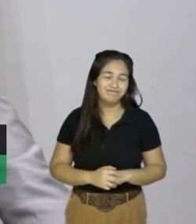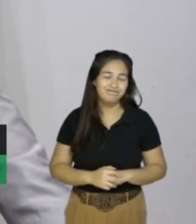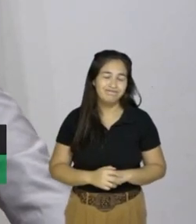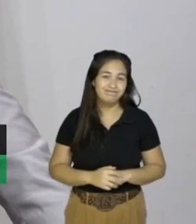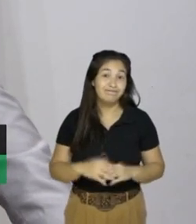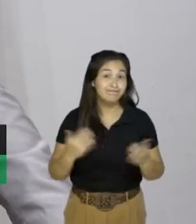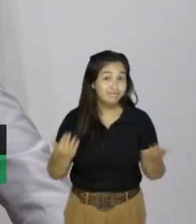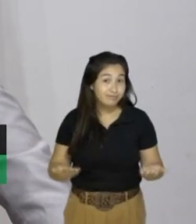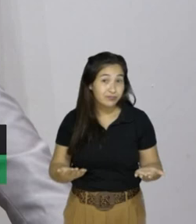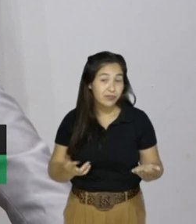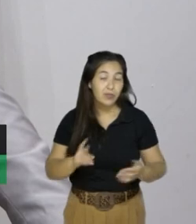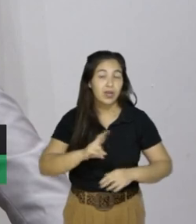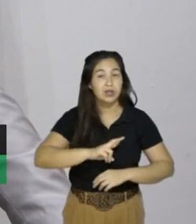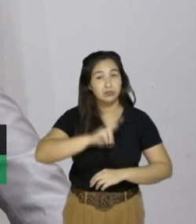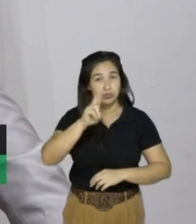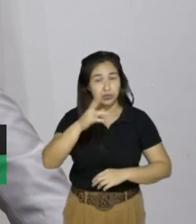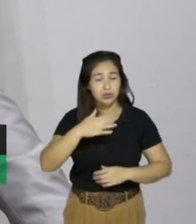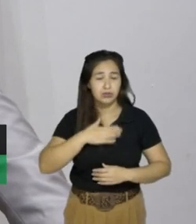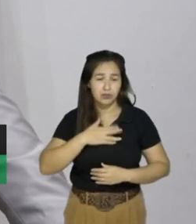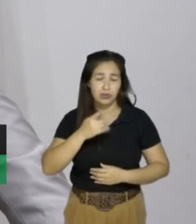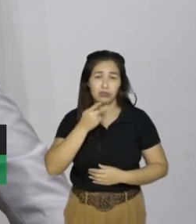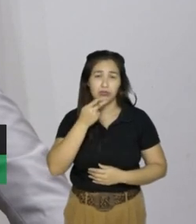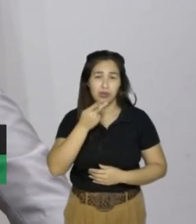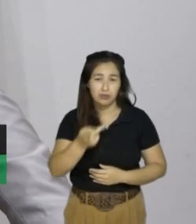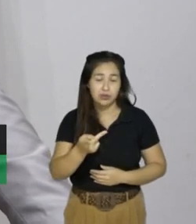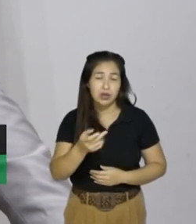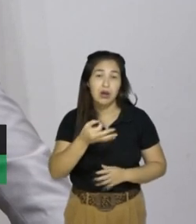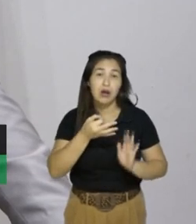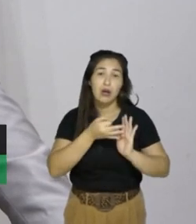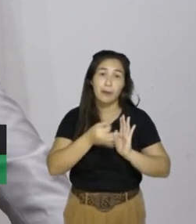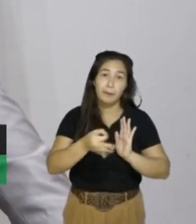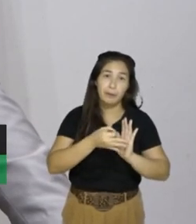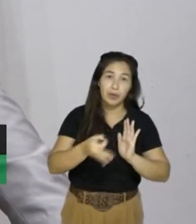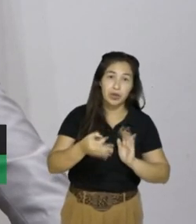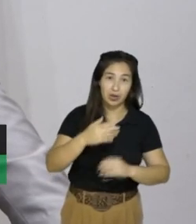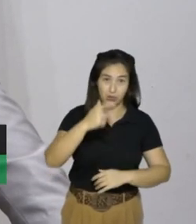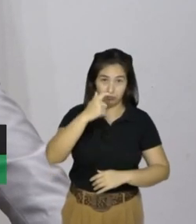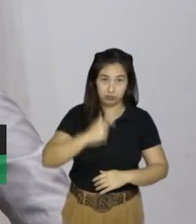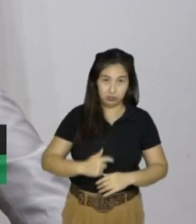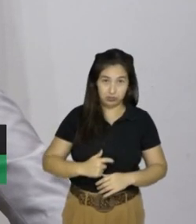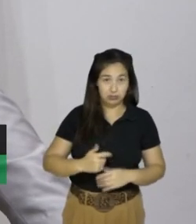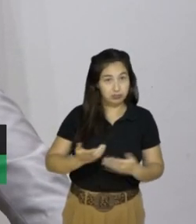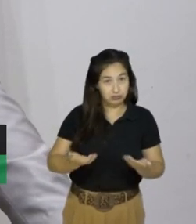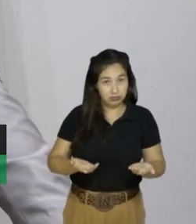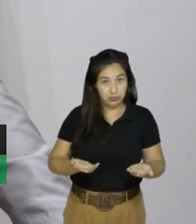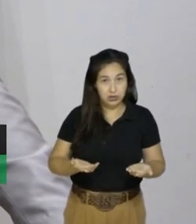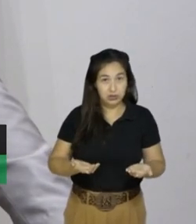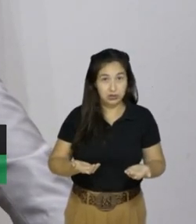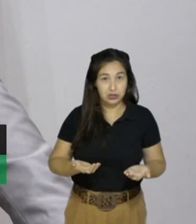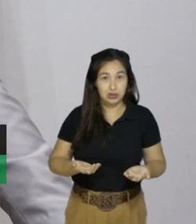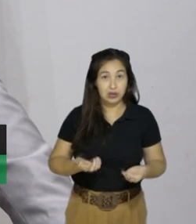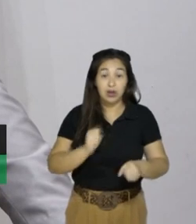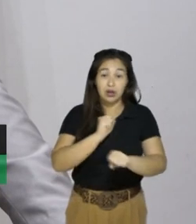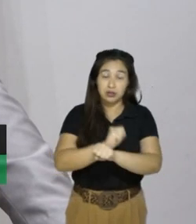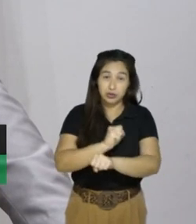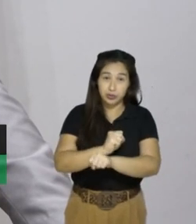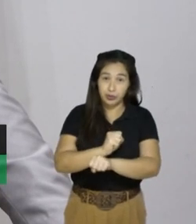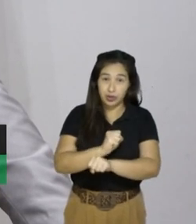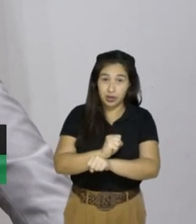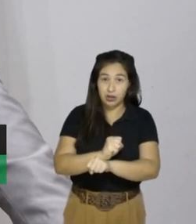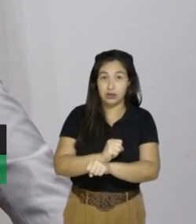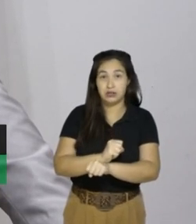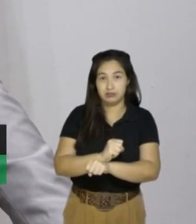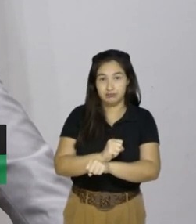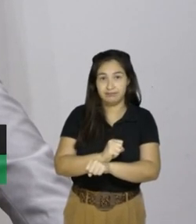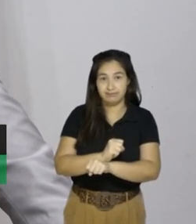de forma bem responsável eu quero dizer que opiniões desse parlamentar pelo menos elas vão